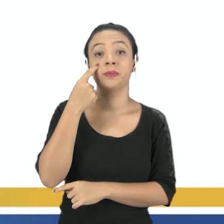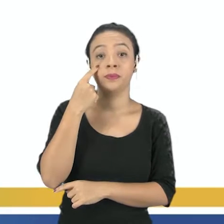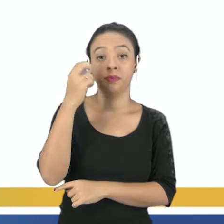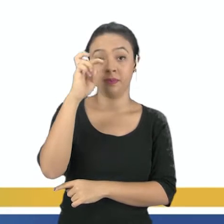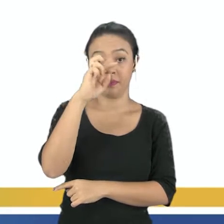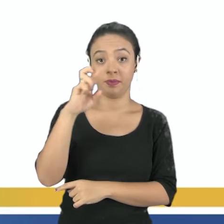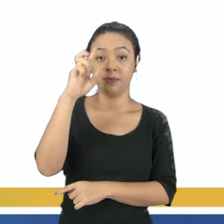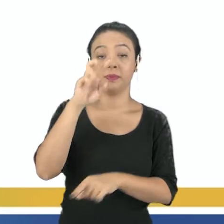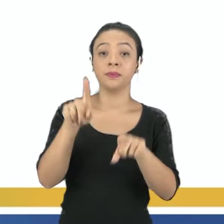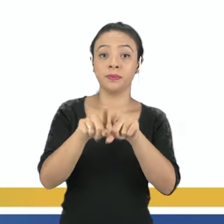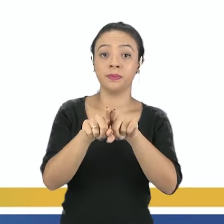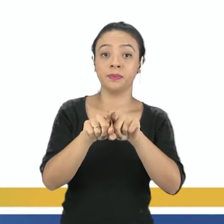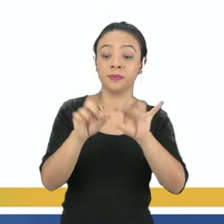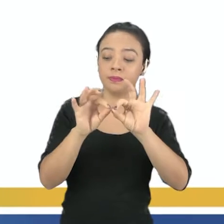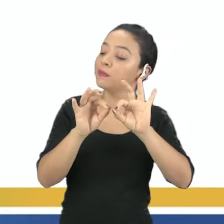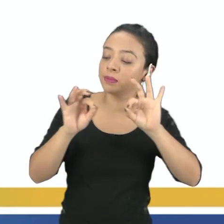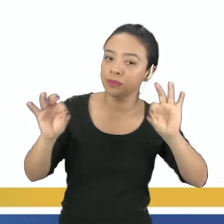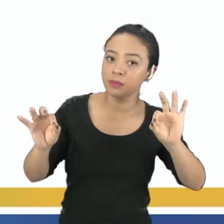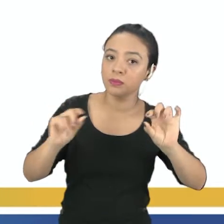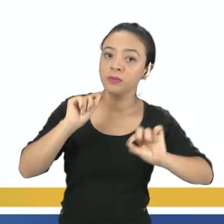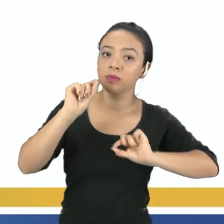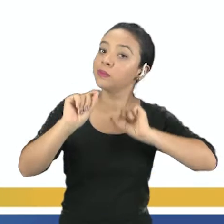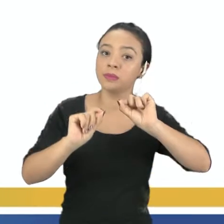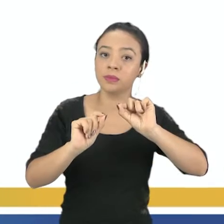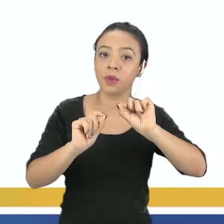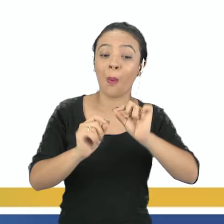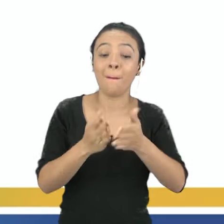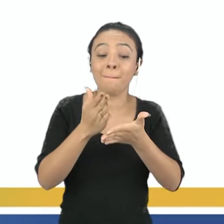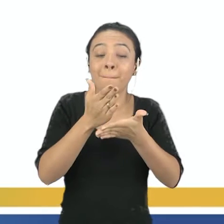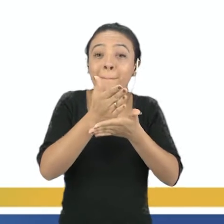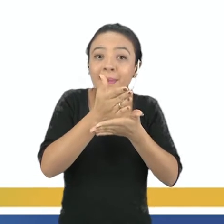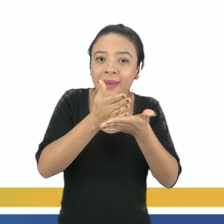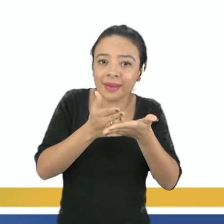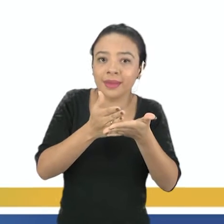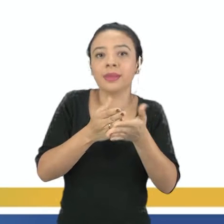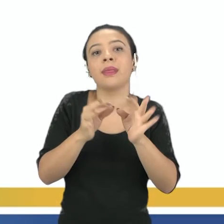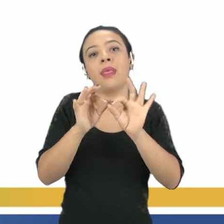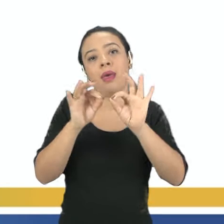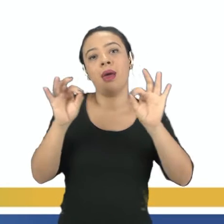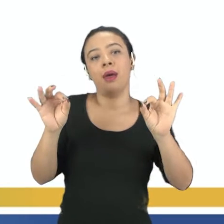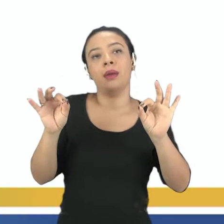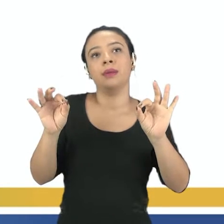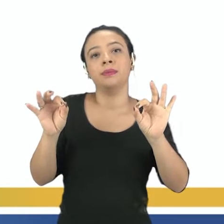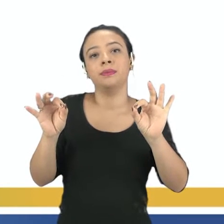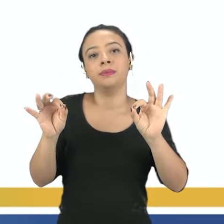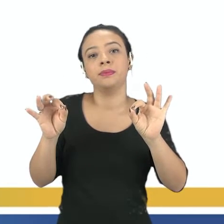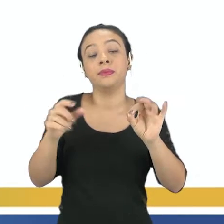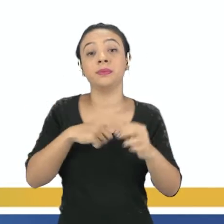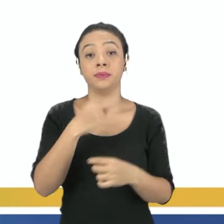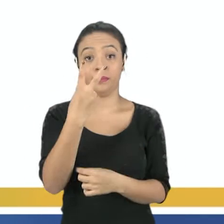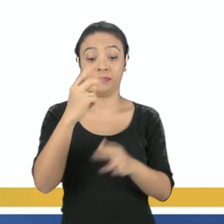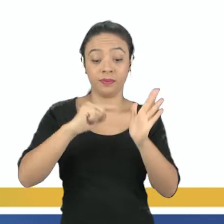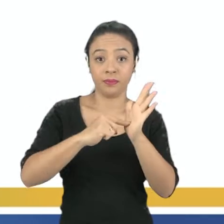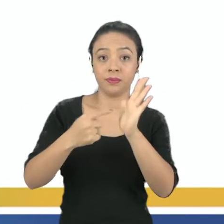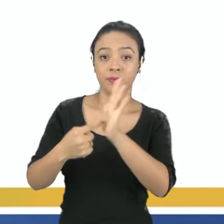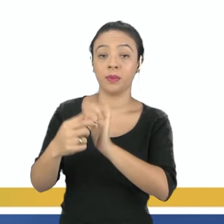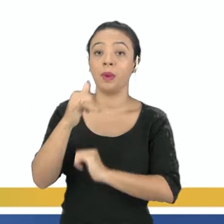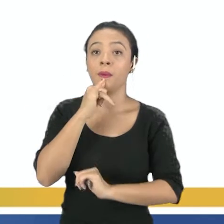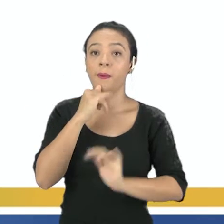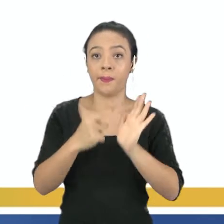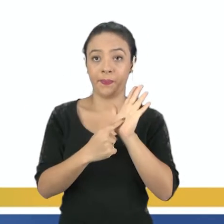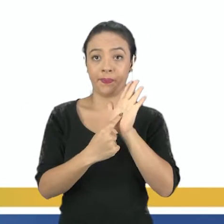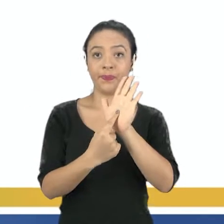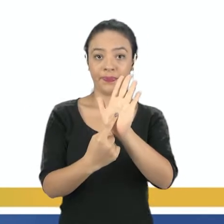ainda que segmento de reta eles são definidos como uma parte da Meta certo o qual está delimitada por dois pontos no